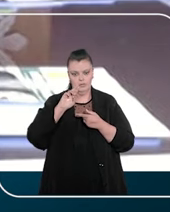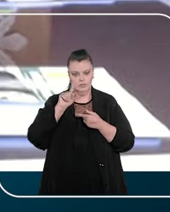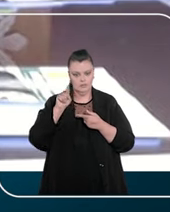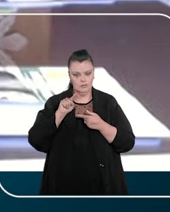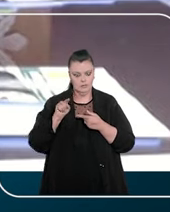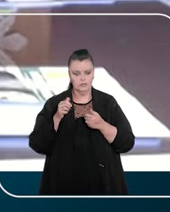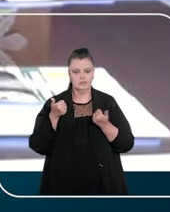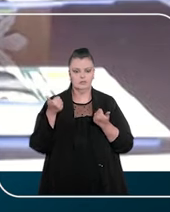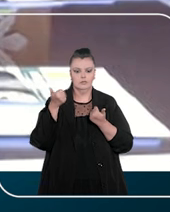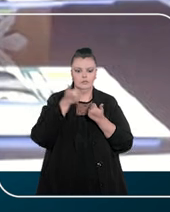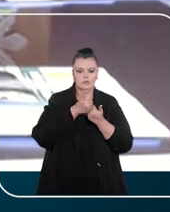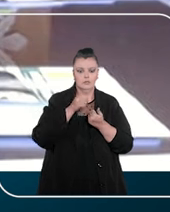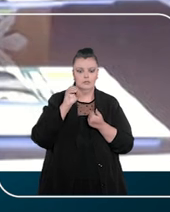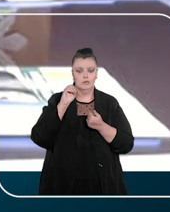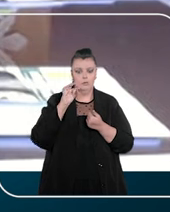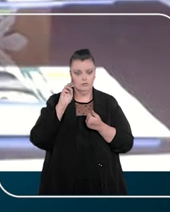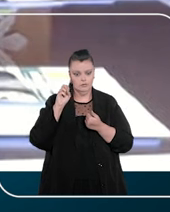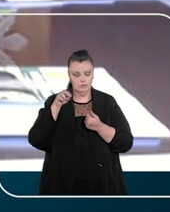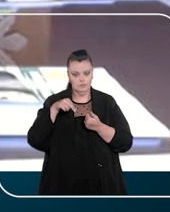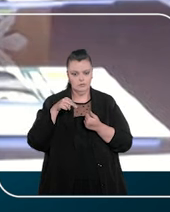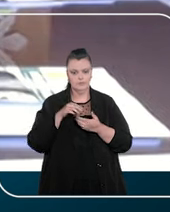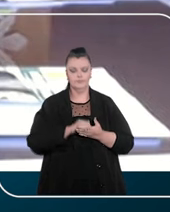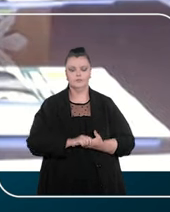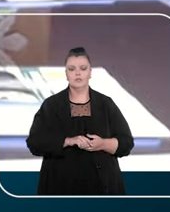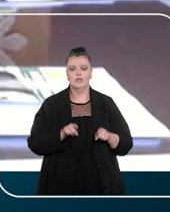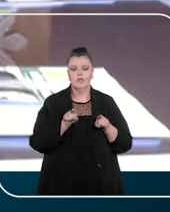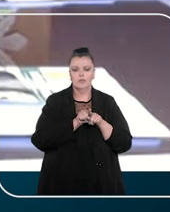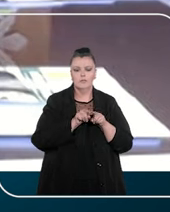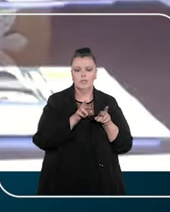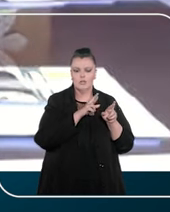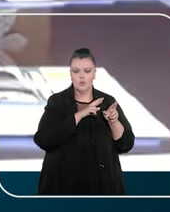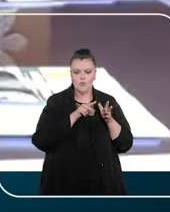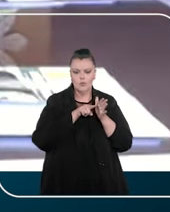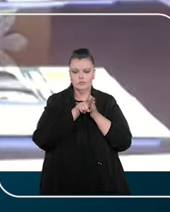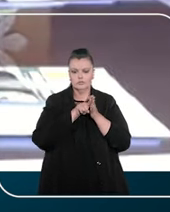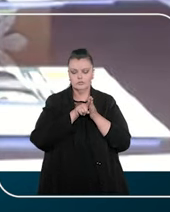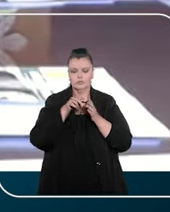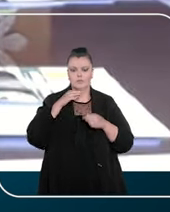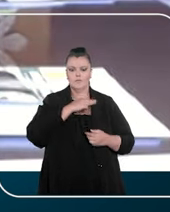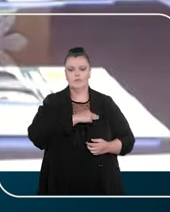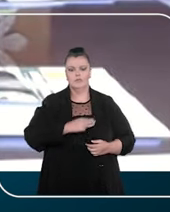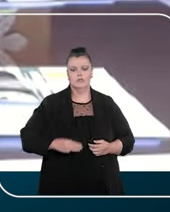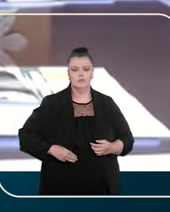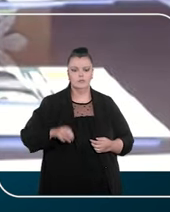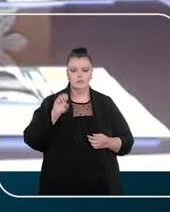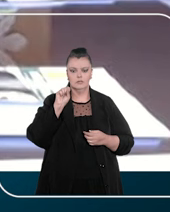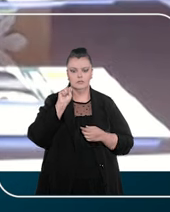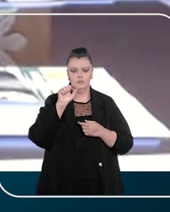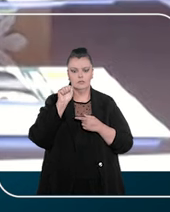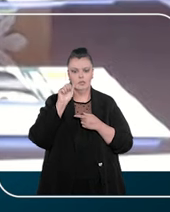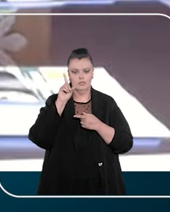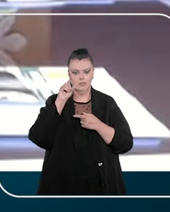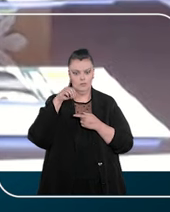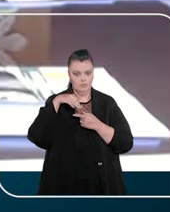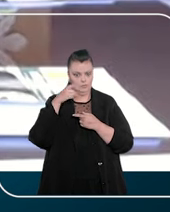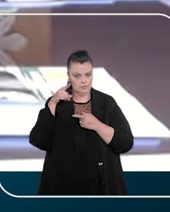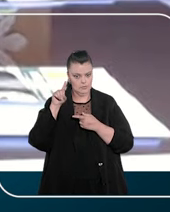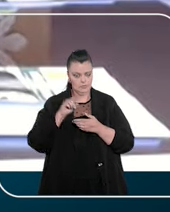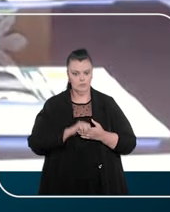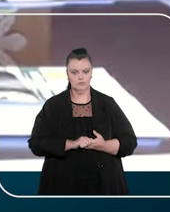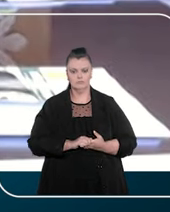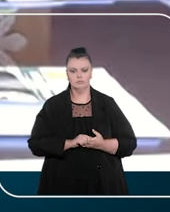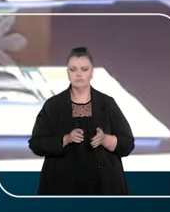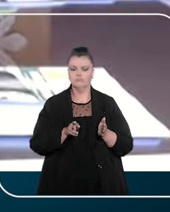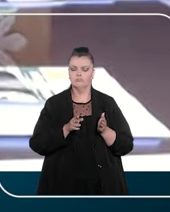vice, ministro Óbvio Fernandes, e ao nosso corregedor, o ministro Salomão, Luiz Felipe Salomão. É um momento